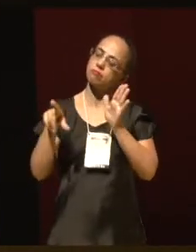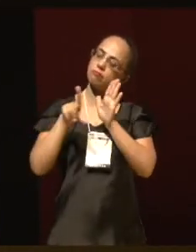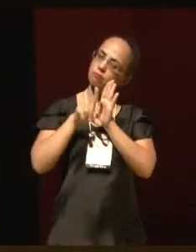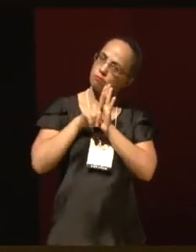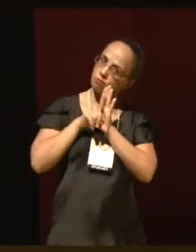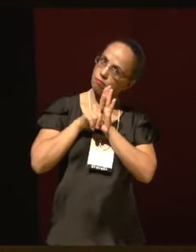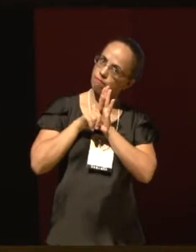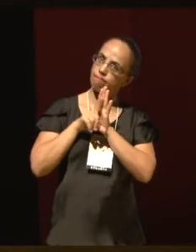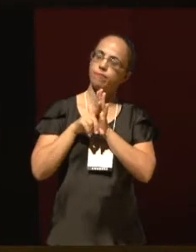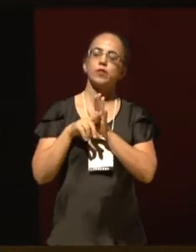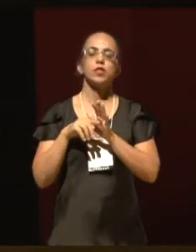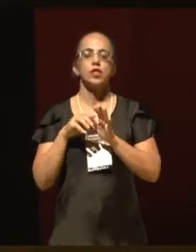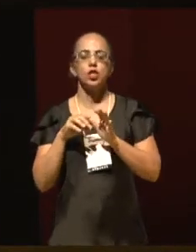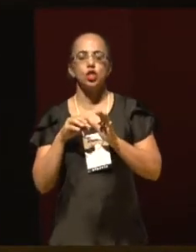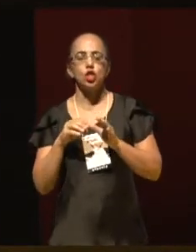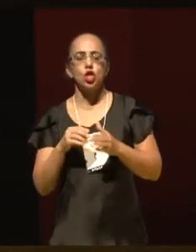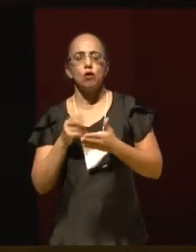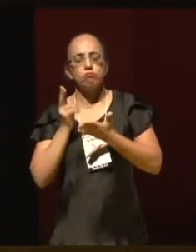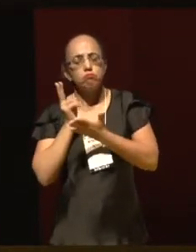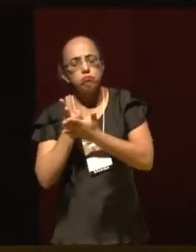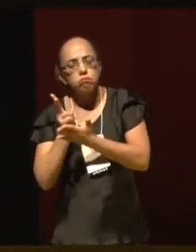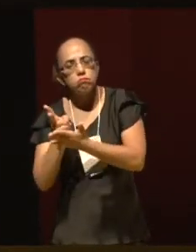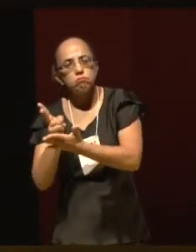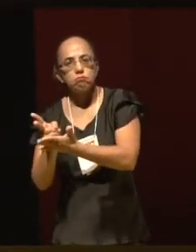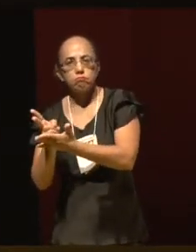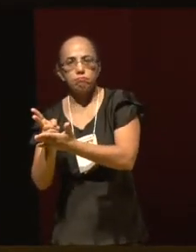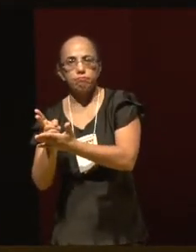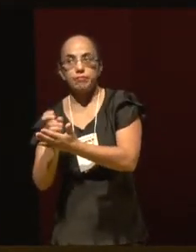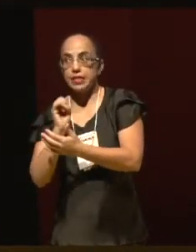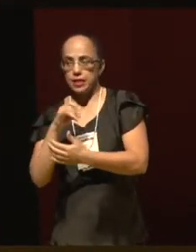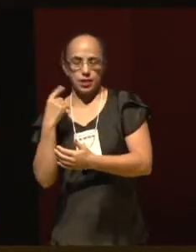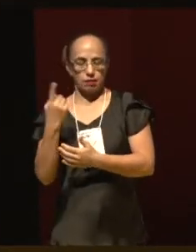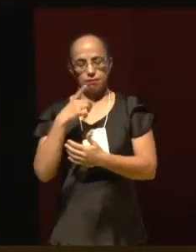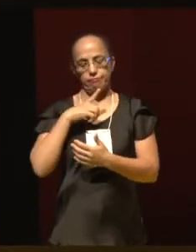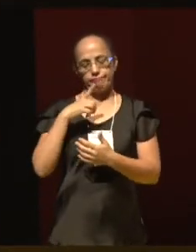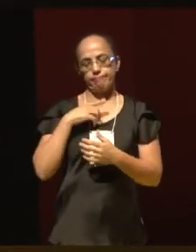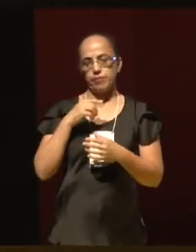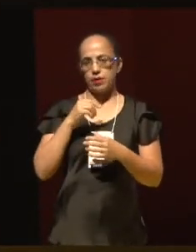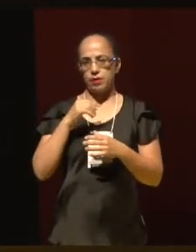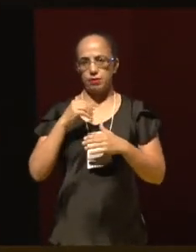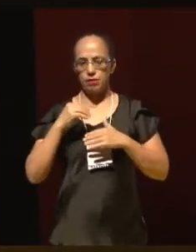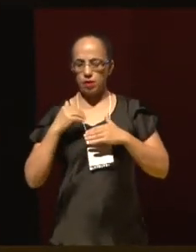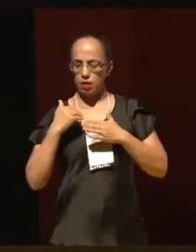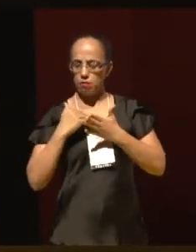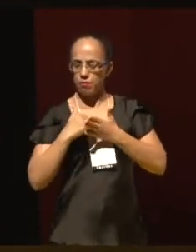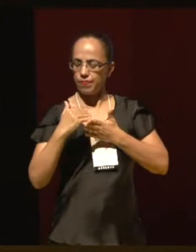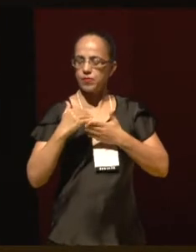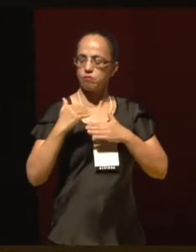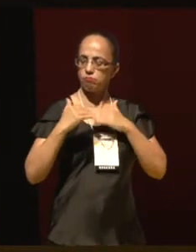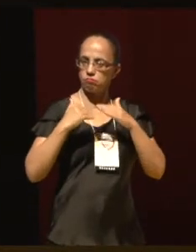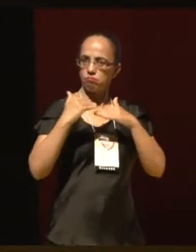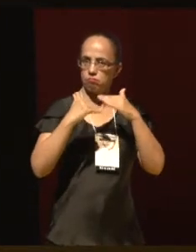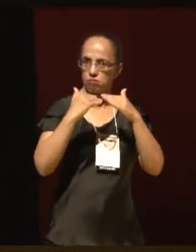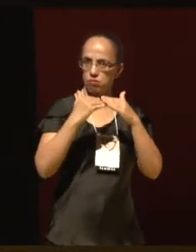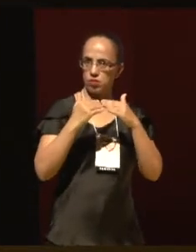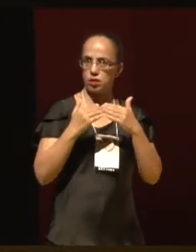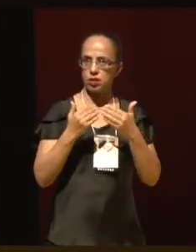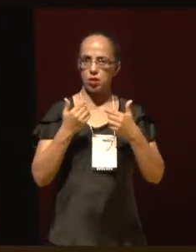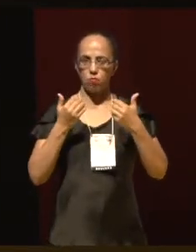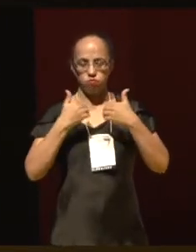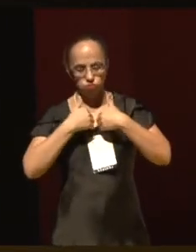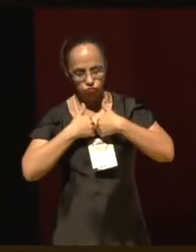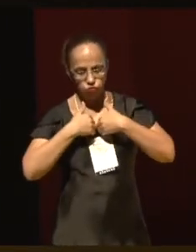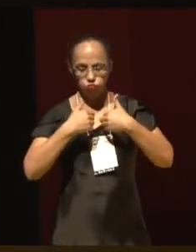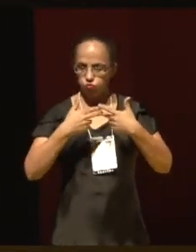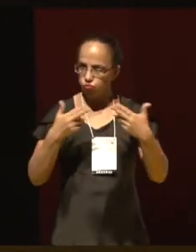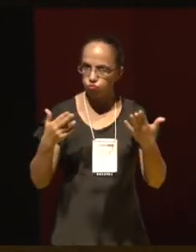Quando nós estamos desenvolvendo um transtorno, vamos a ter as seguintes características.